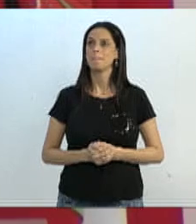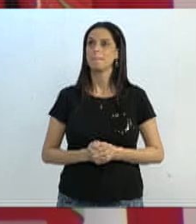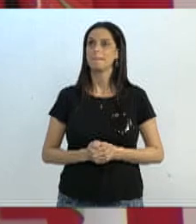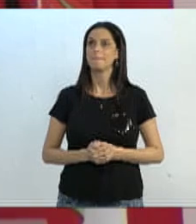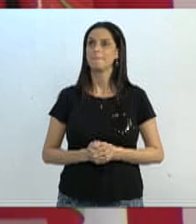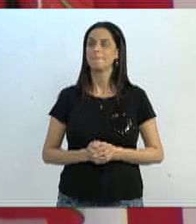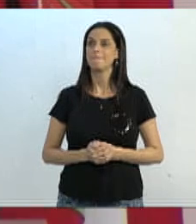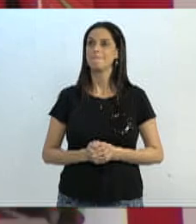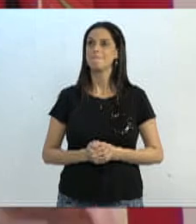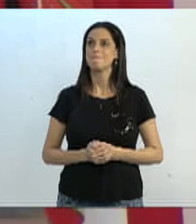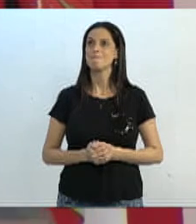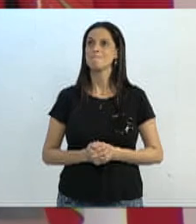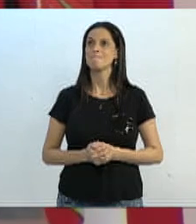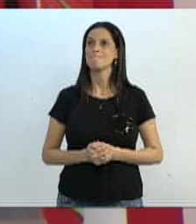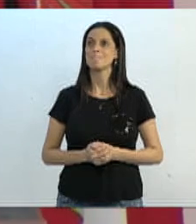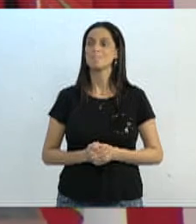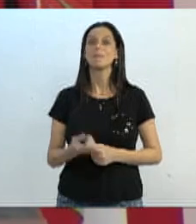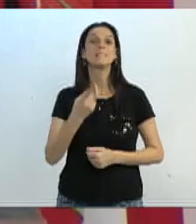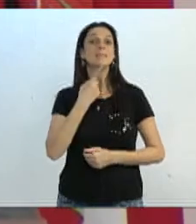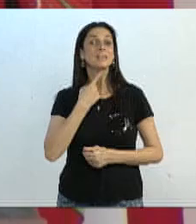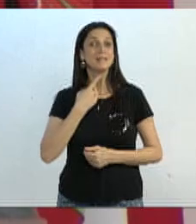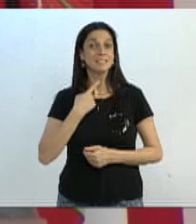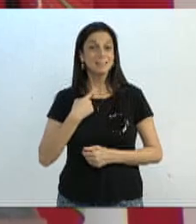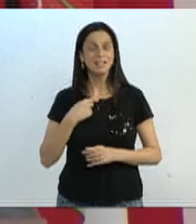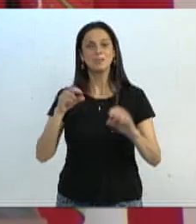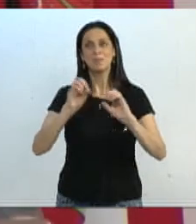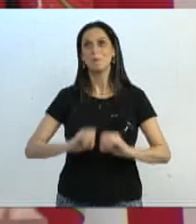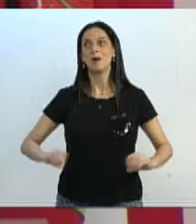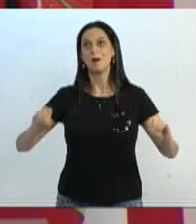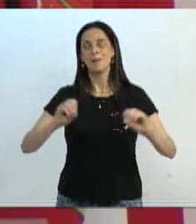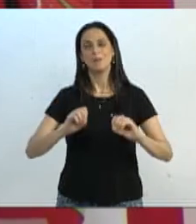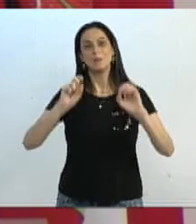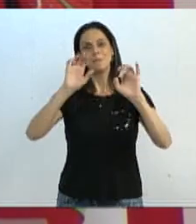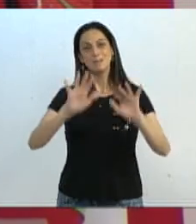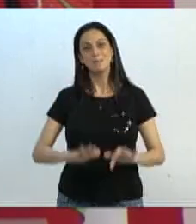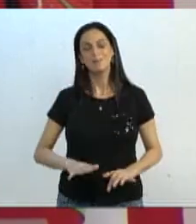Desejo aí uma ótima e abençoada tarde a todos.